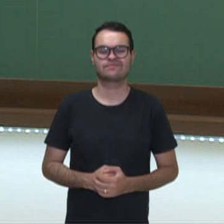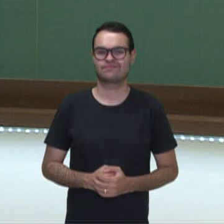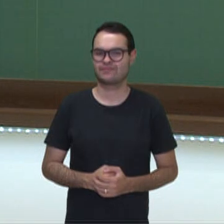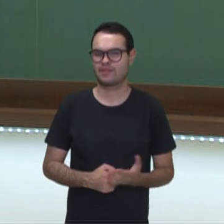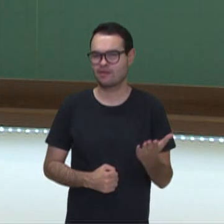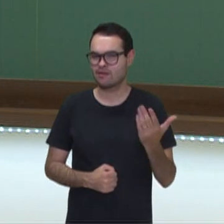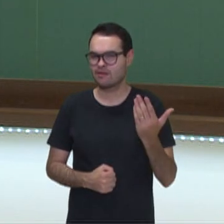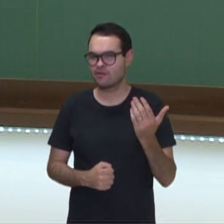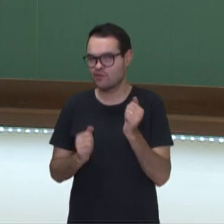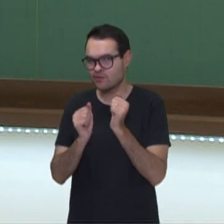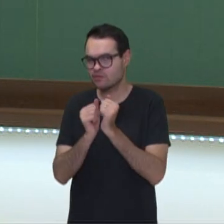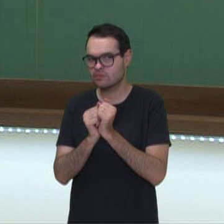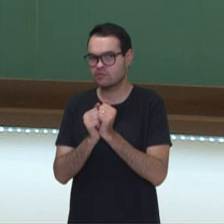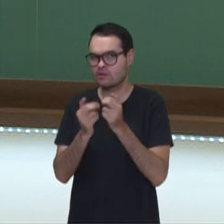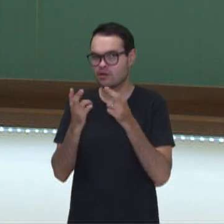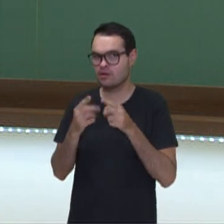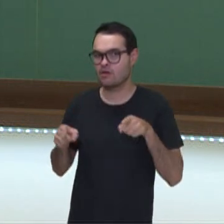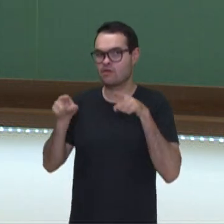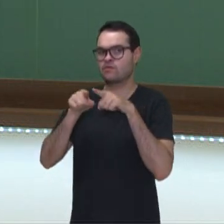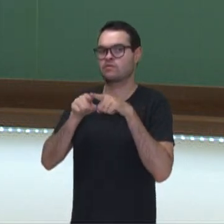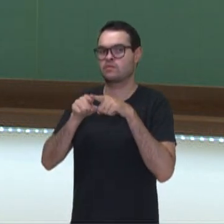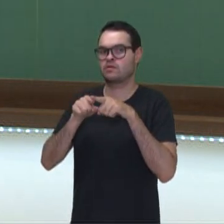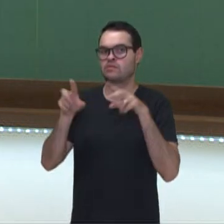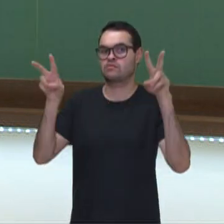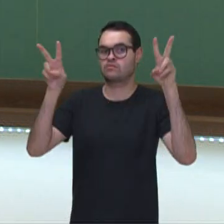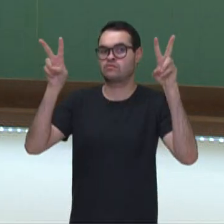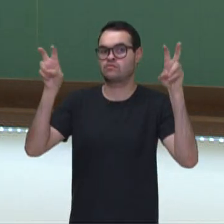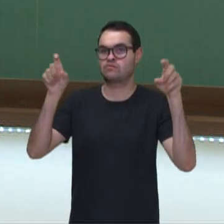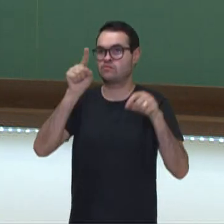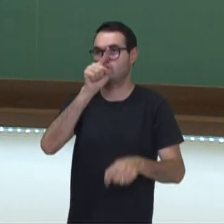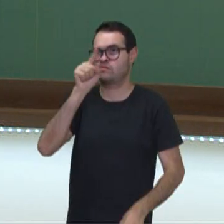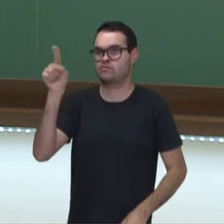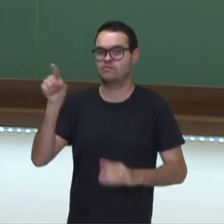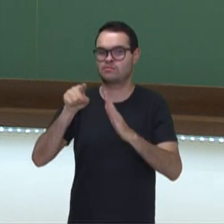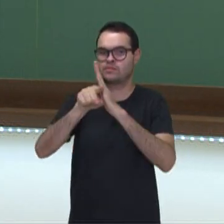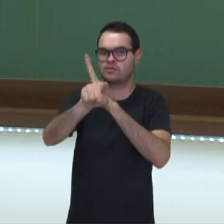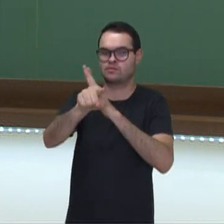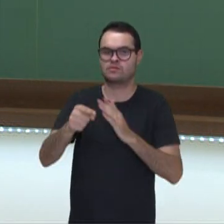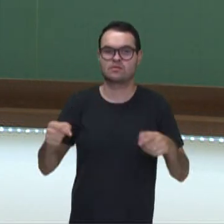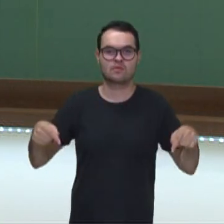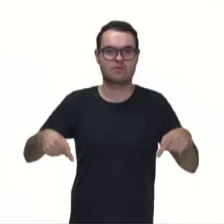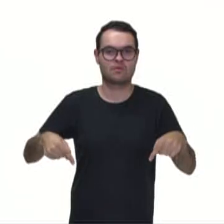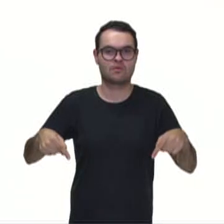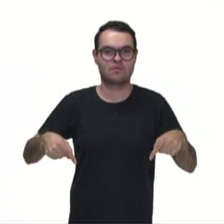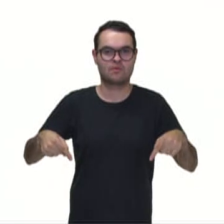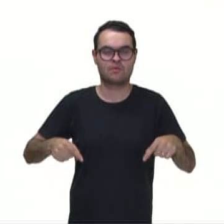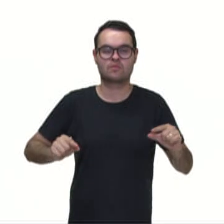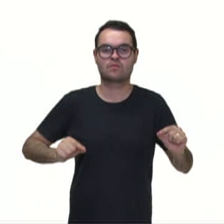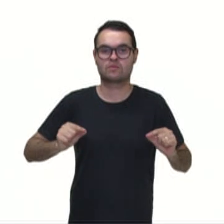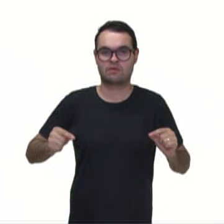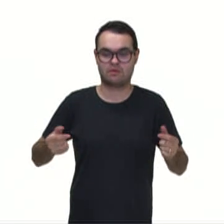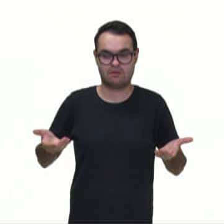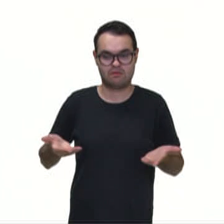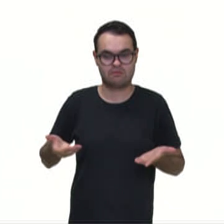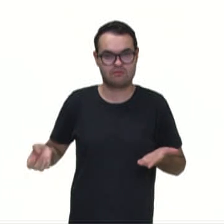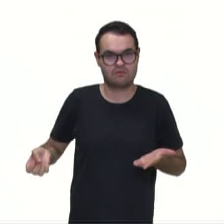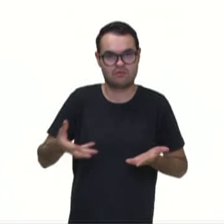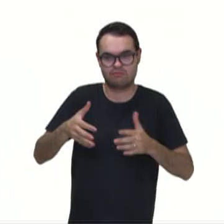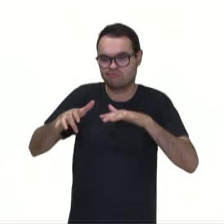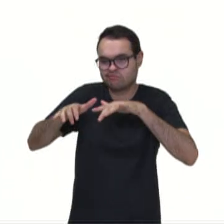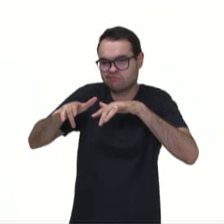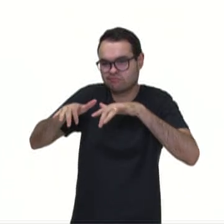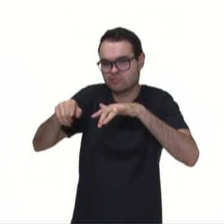Vamos junto, minha gente, retomar o enunciado da questão, né? Atualmente estou de computador